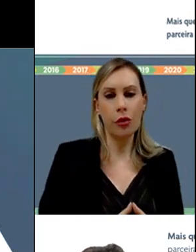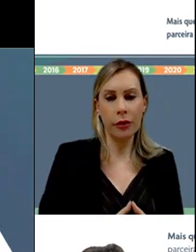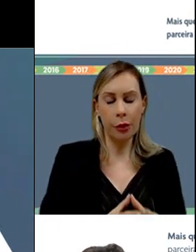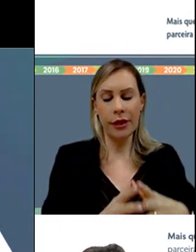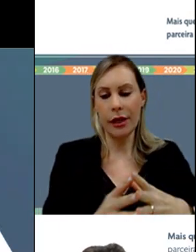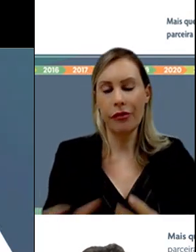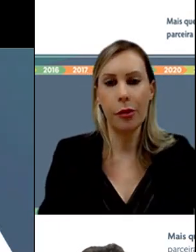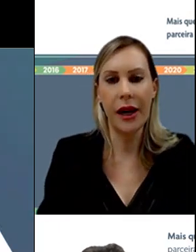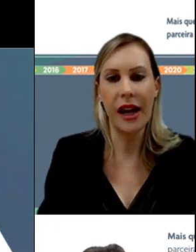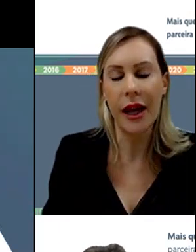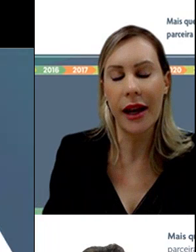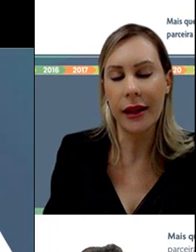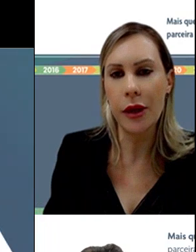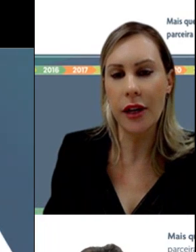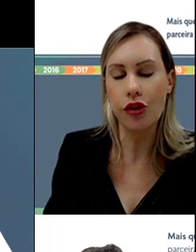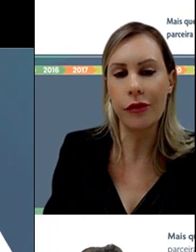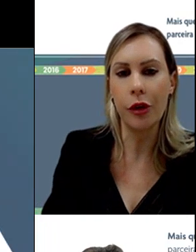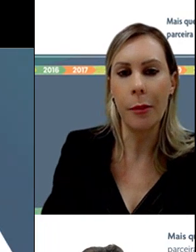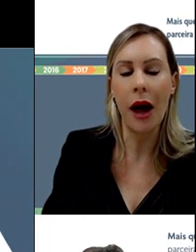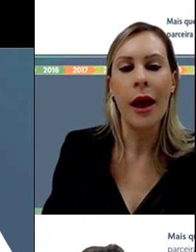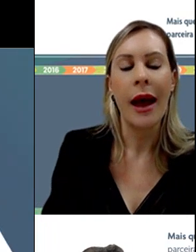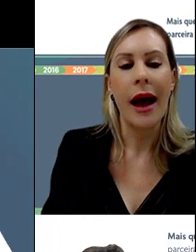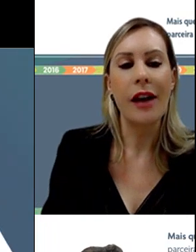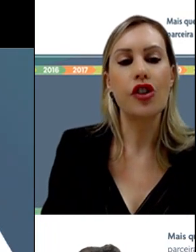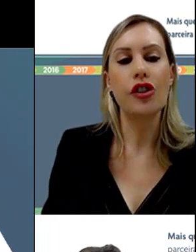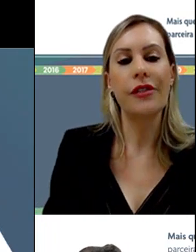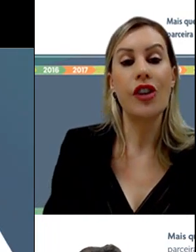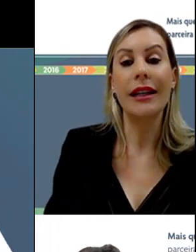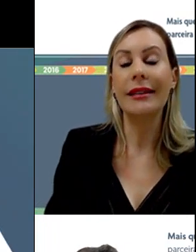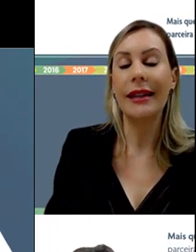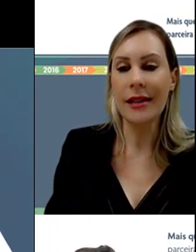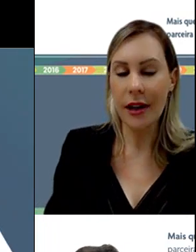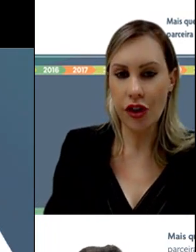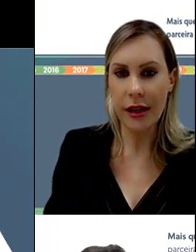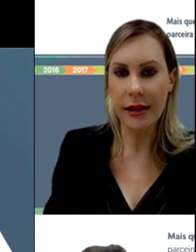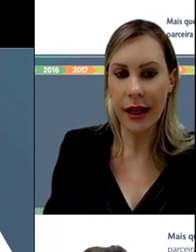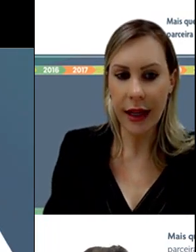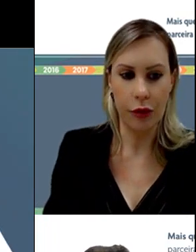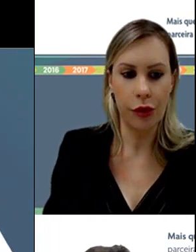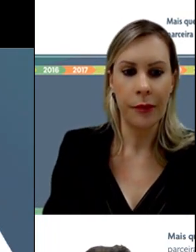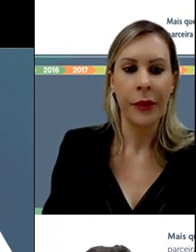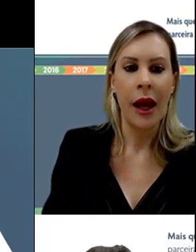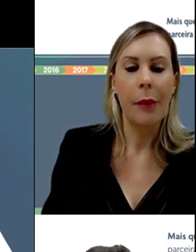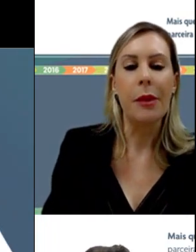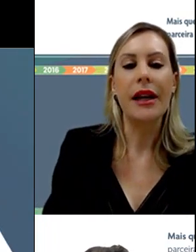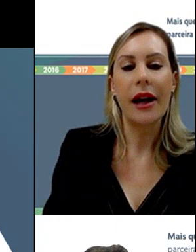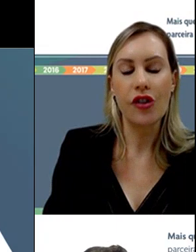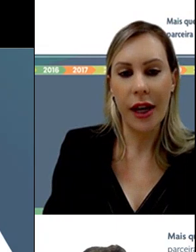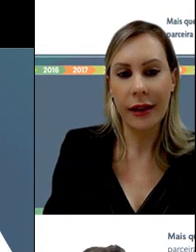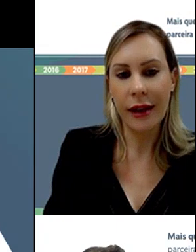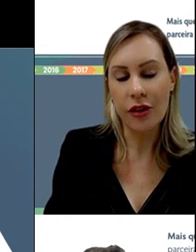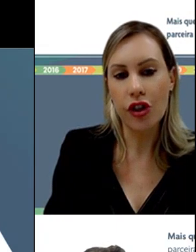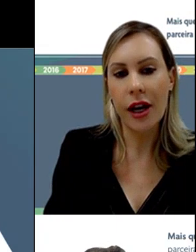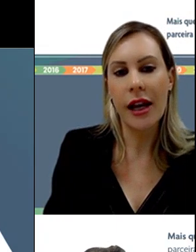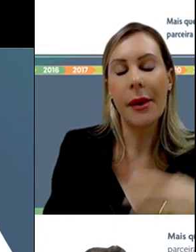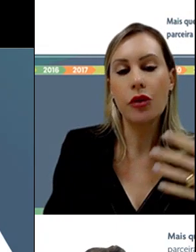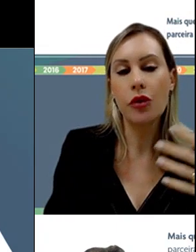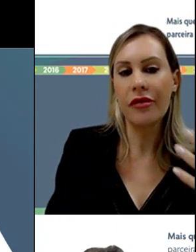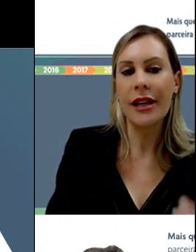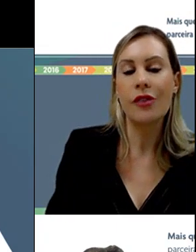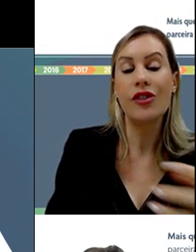chega a sua contribuição à FUNPRESP, na categoria ativo normal, a gente divide ela em 3 caixinhas aqui dentro. A primeira caixinha é a taxa